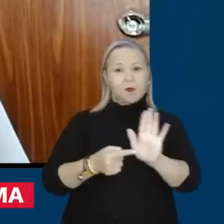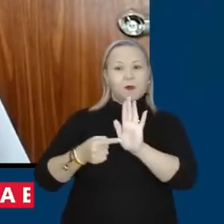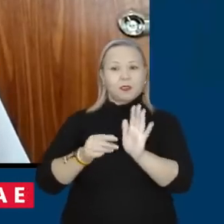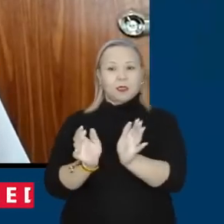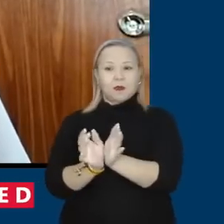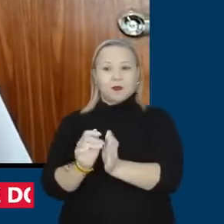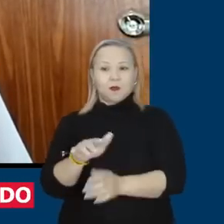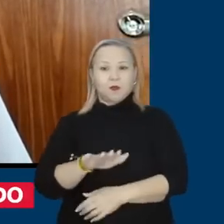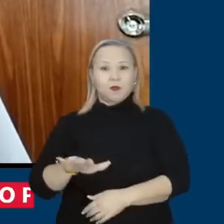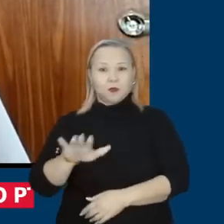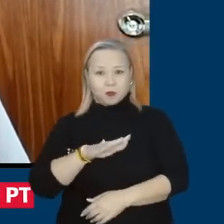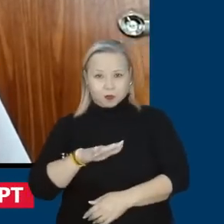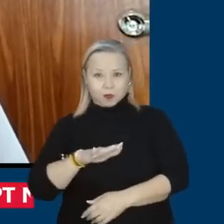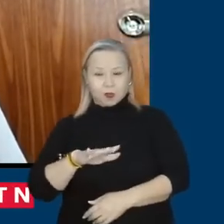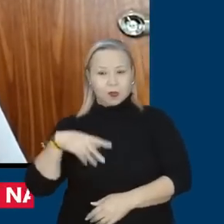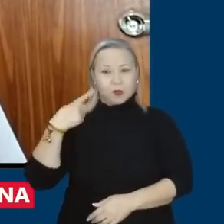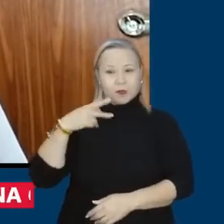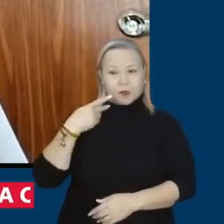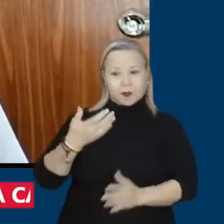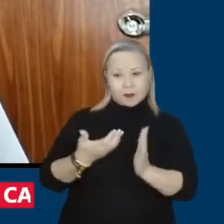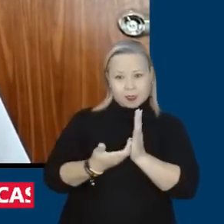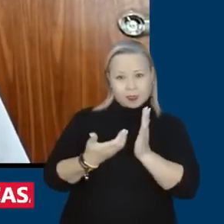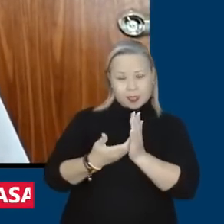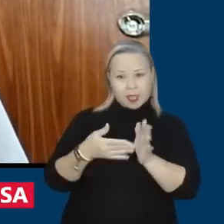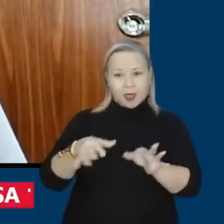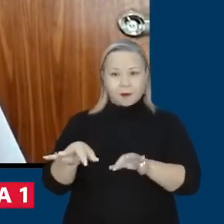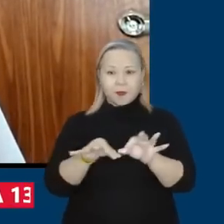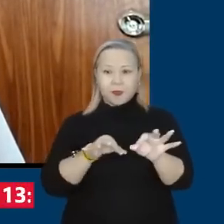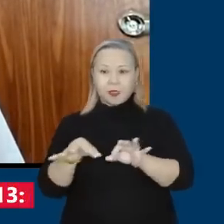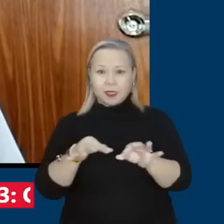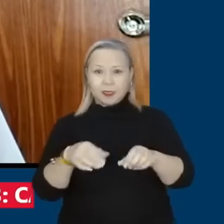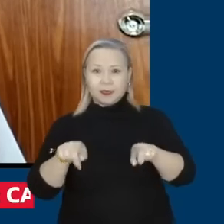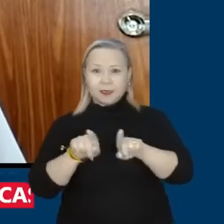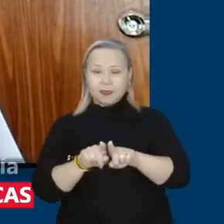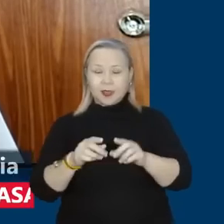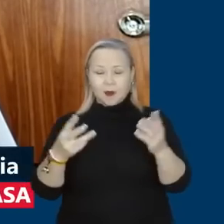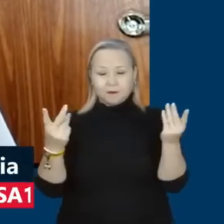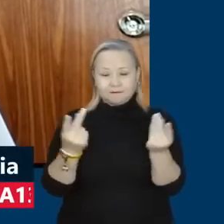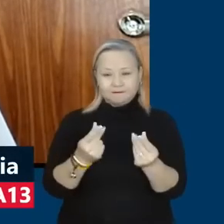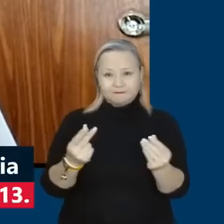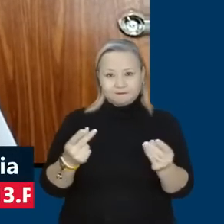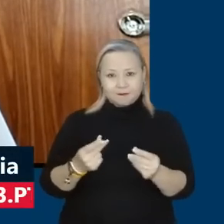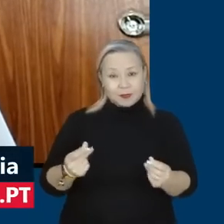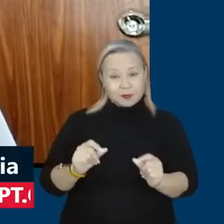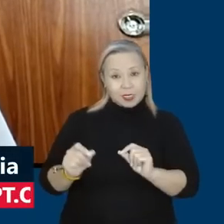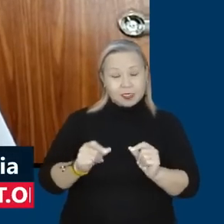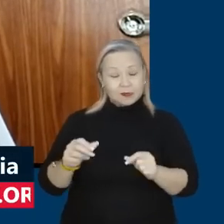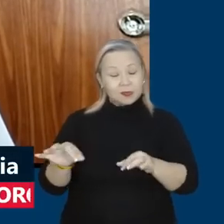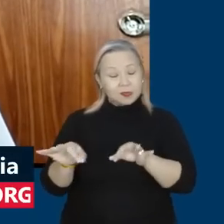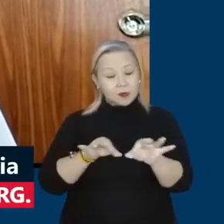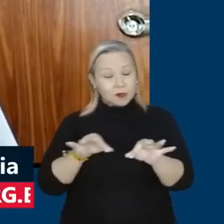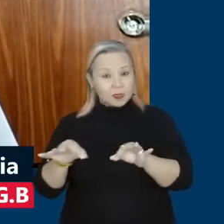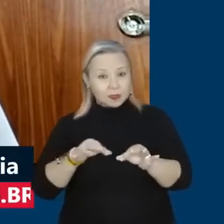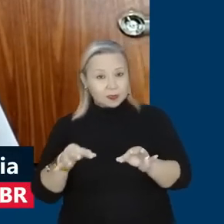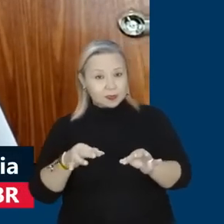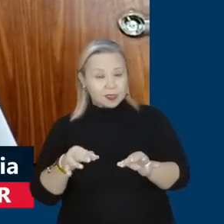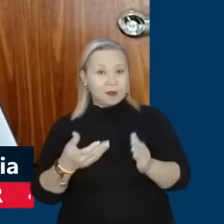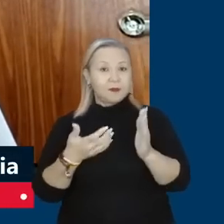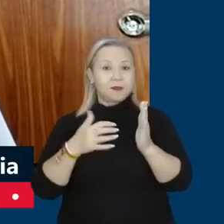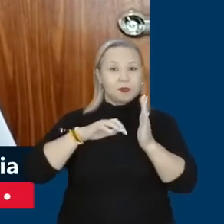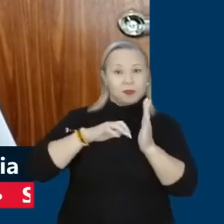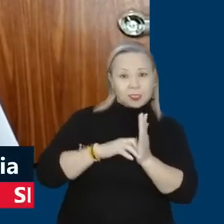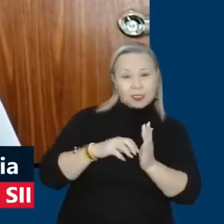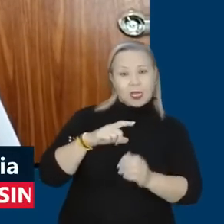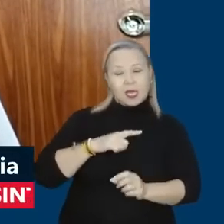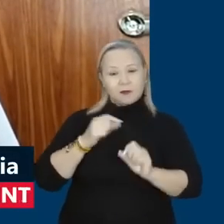dos parlamentares da Câmara e construir a mesma sensibilidade que construímos no Senado. No Senado, nós tínhamos